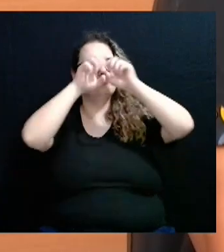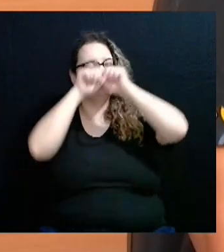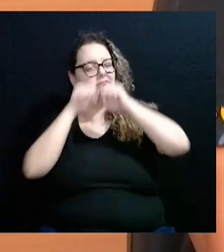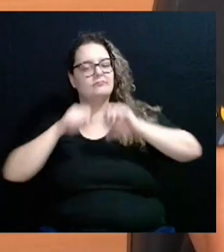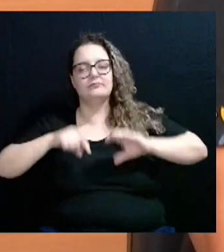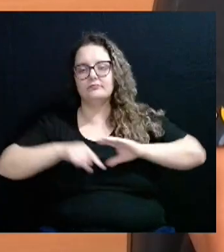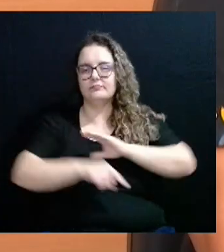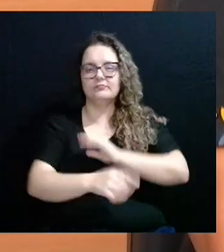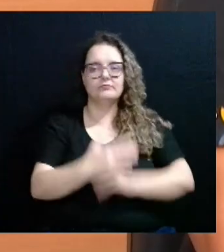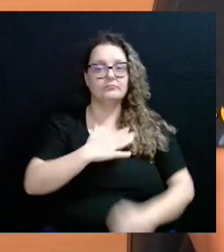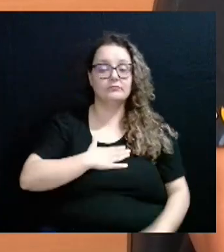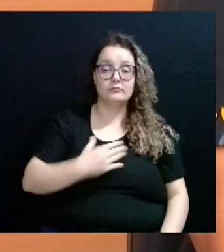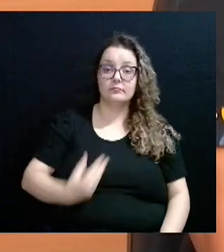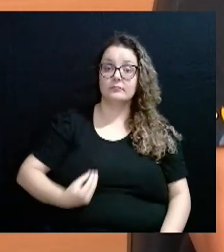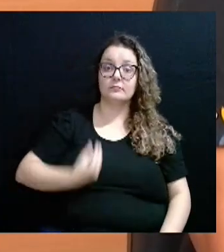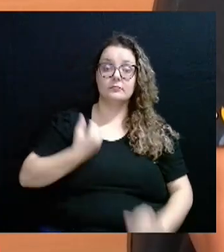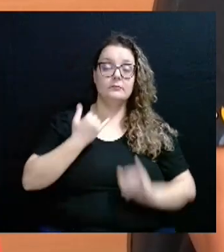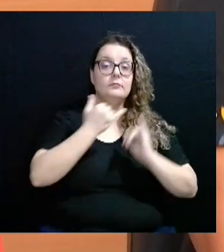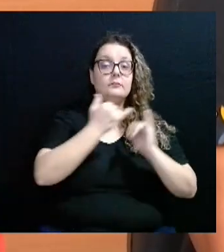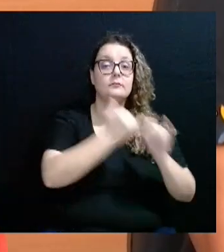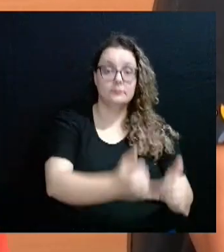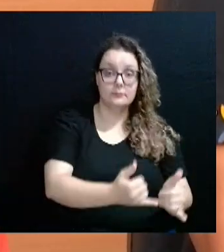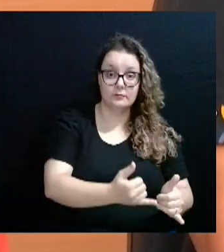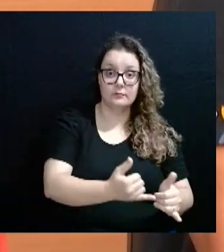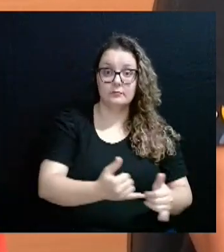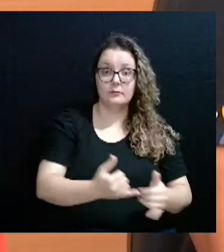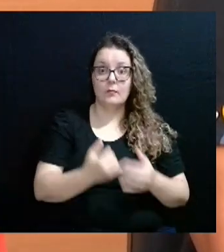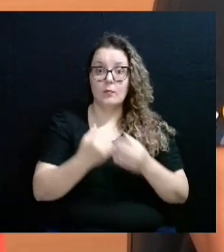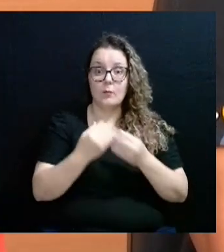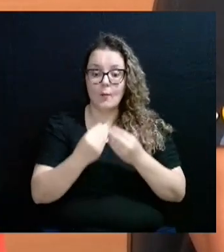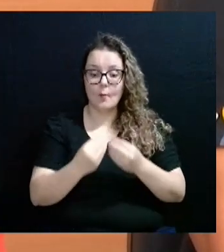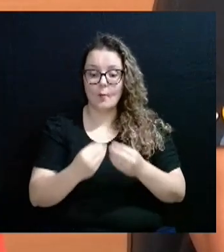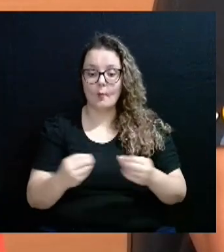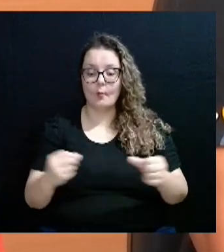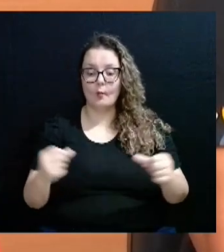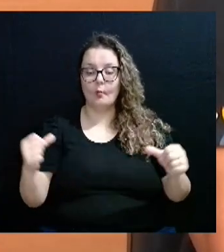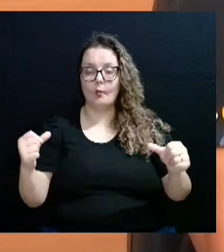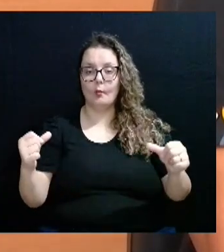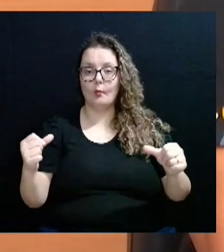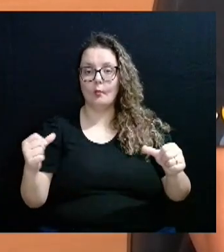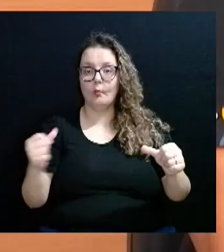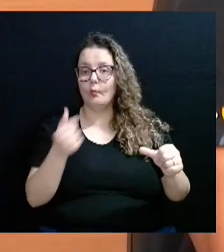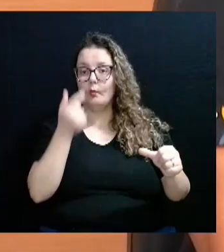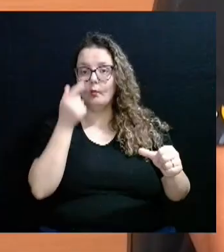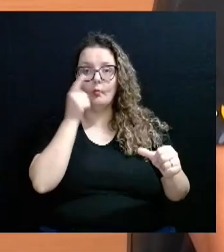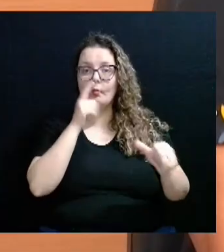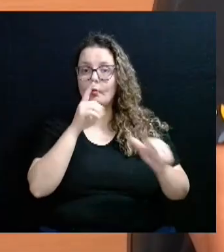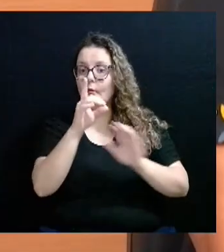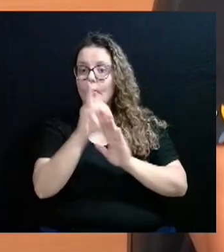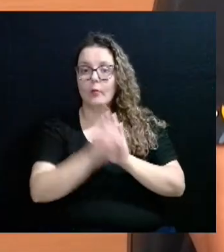num abandono, num deserto de direitos, sem